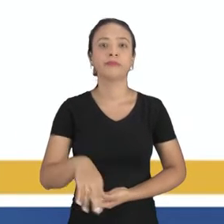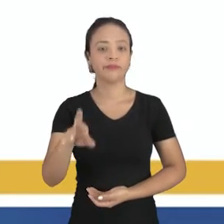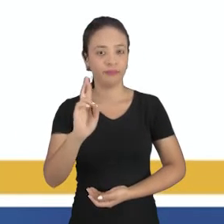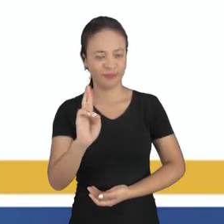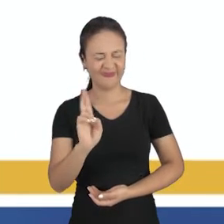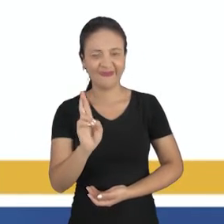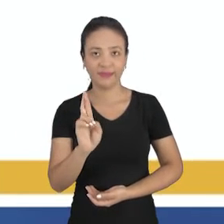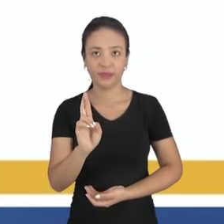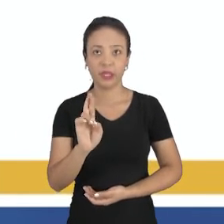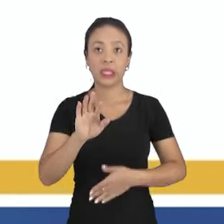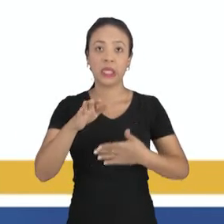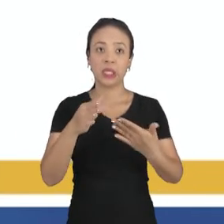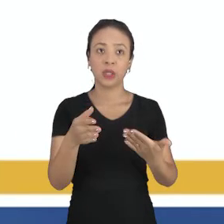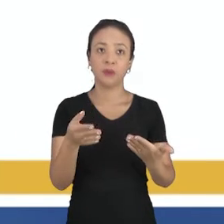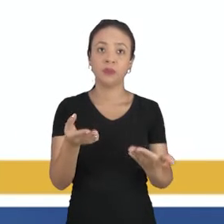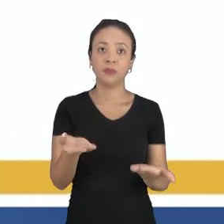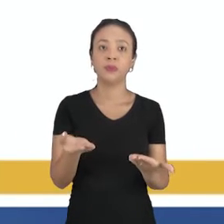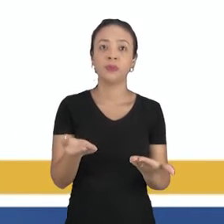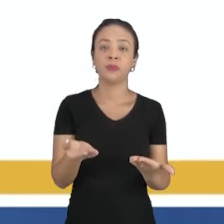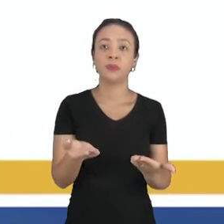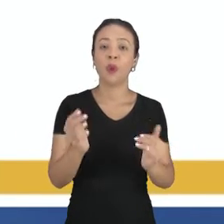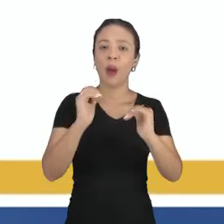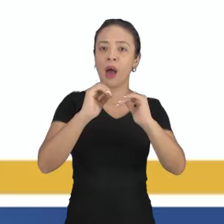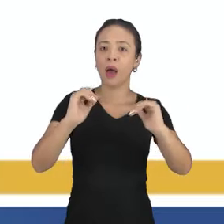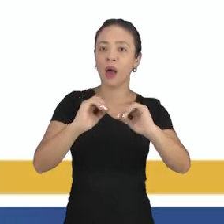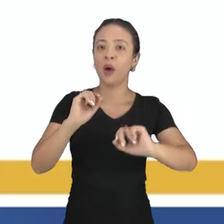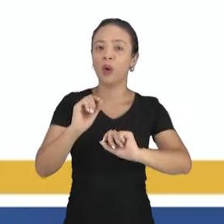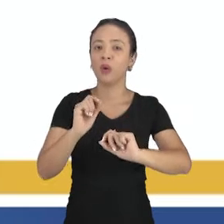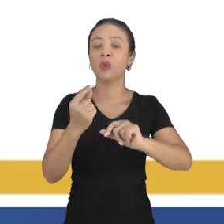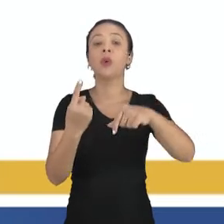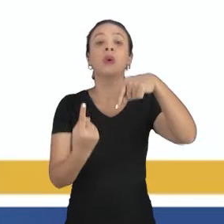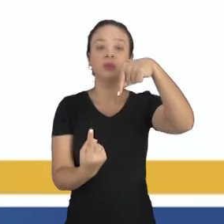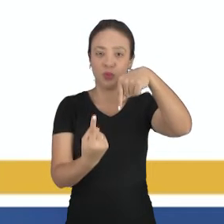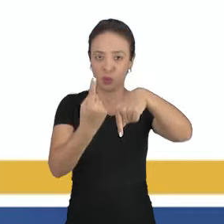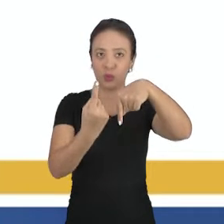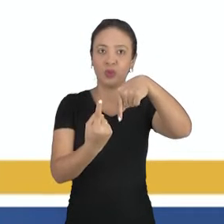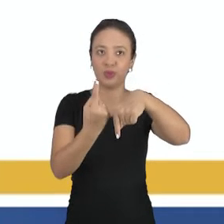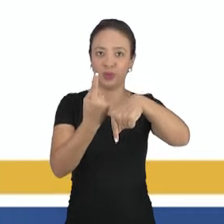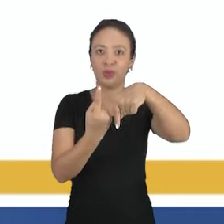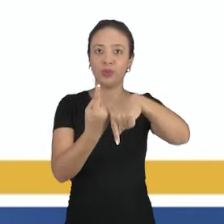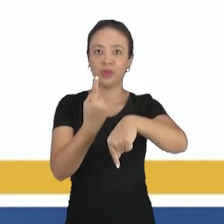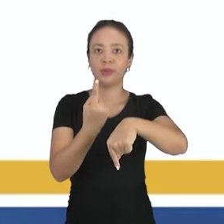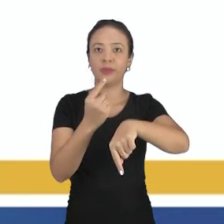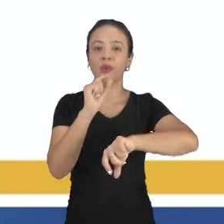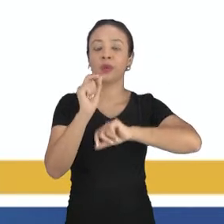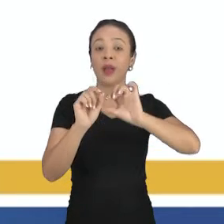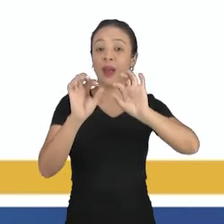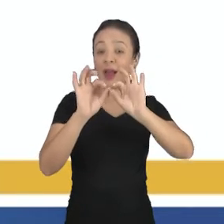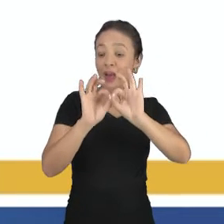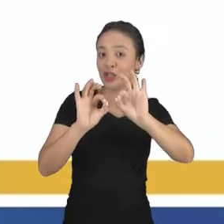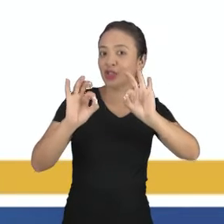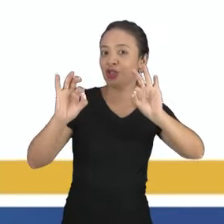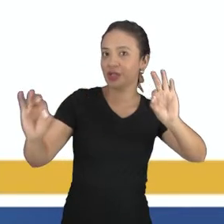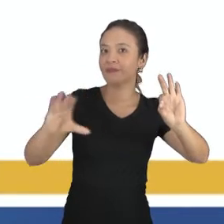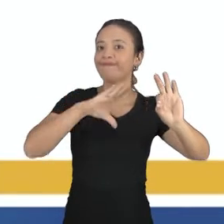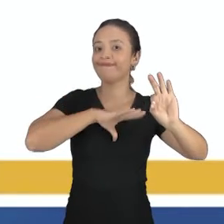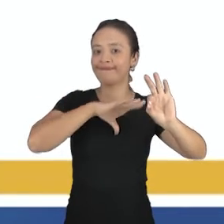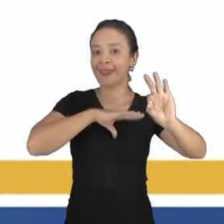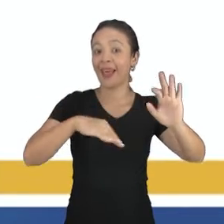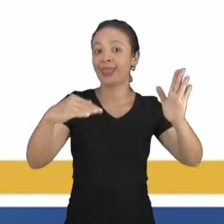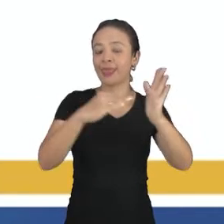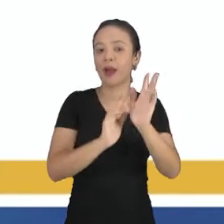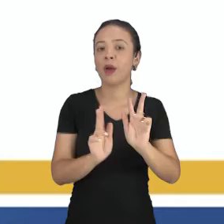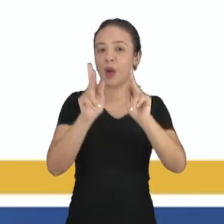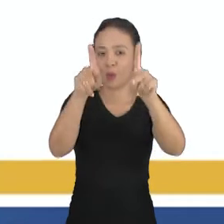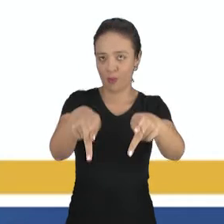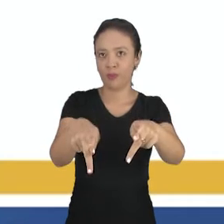e foi dividido em partes inversamente proporcionais as distâncias das cidades